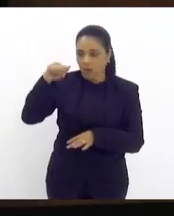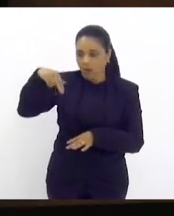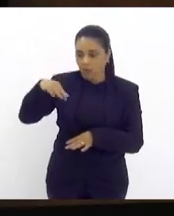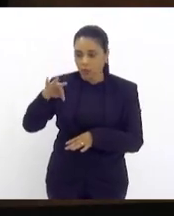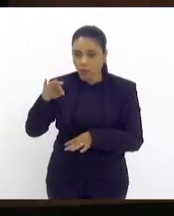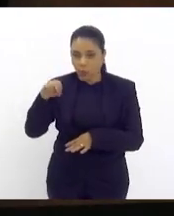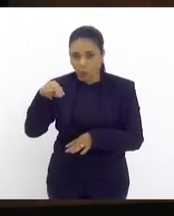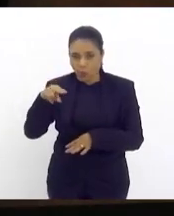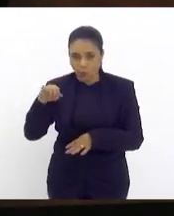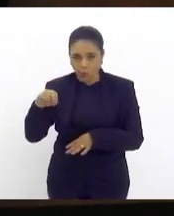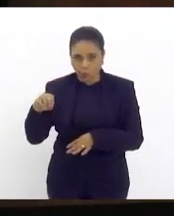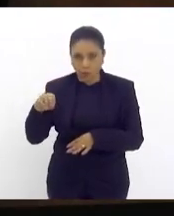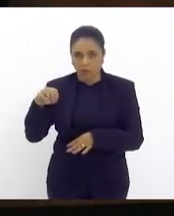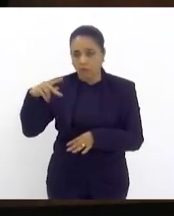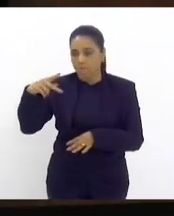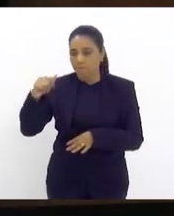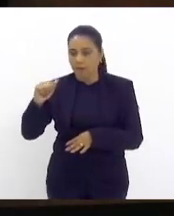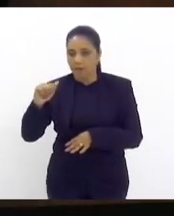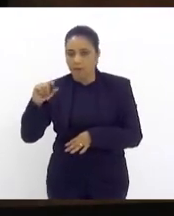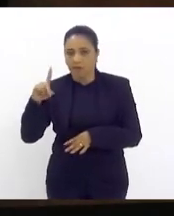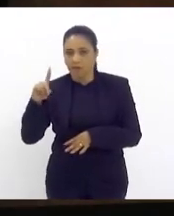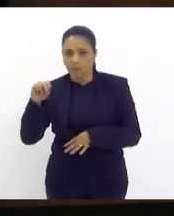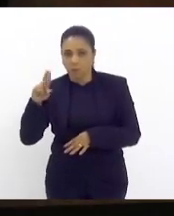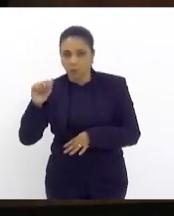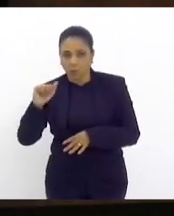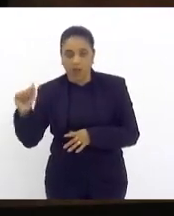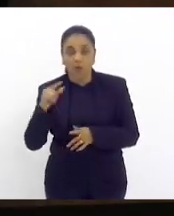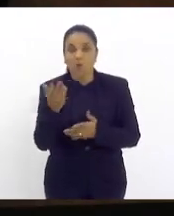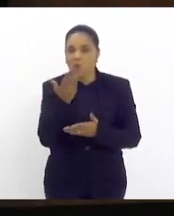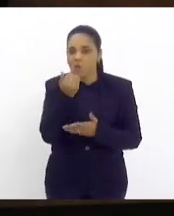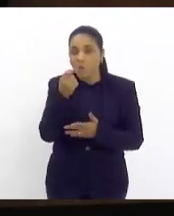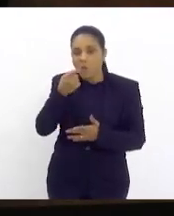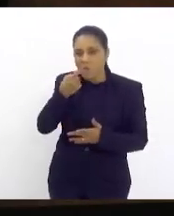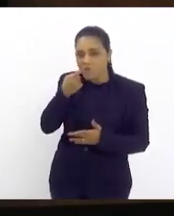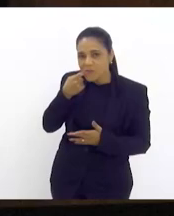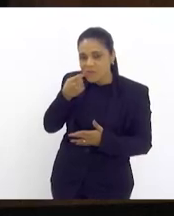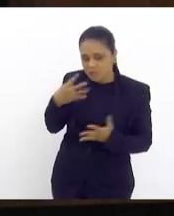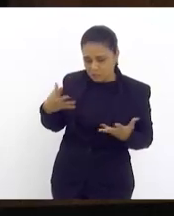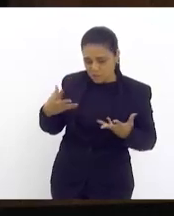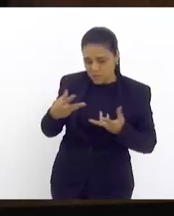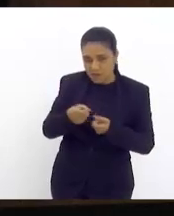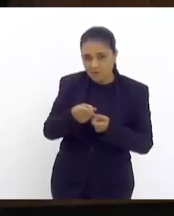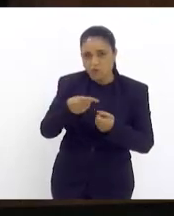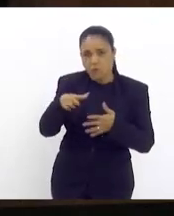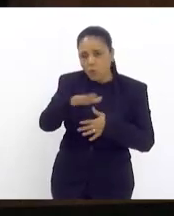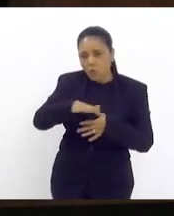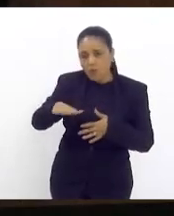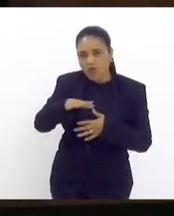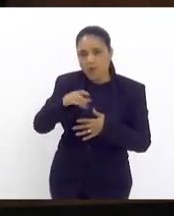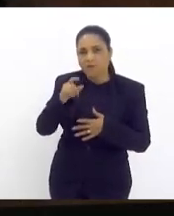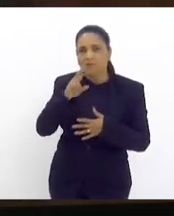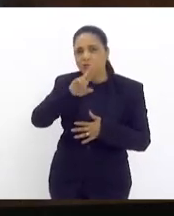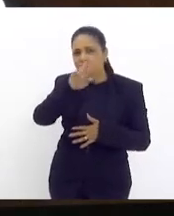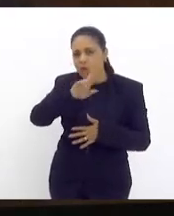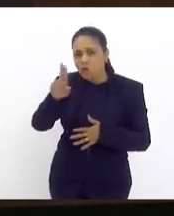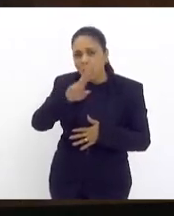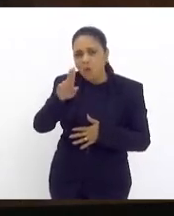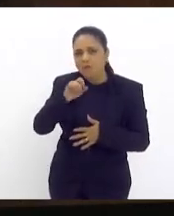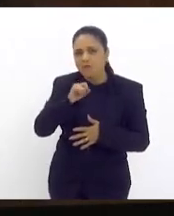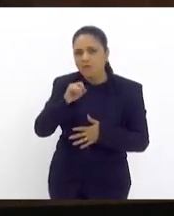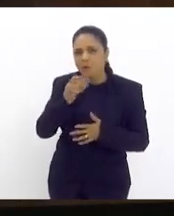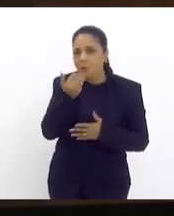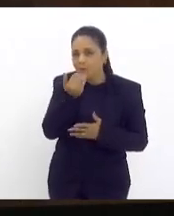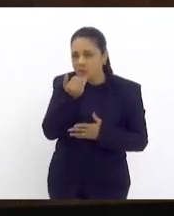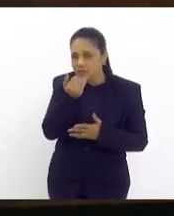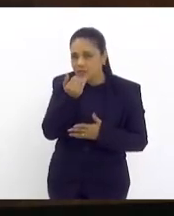delicioso bagre em Santo Antônio de Paula chama-se cachimbal já comeram cachimbau